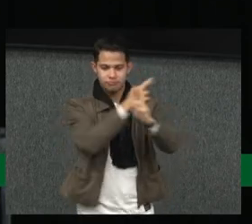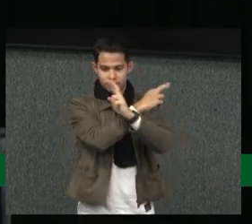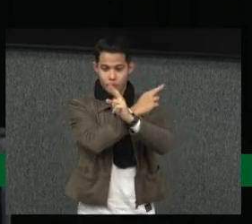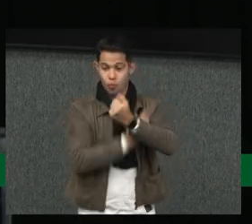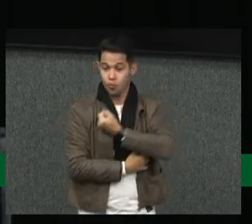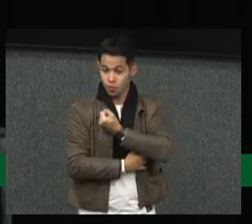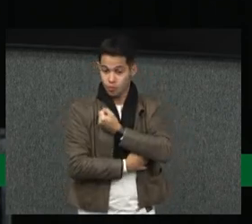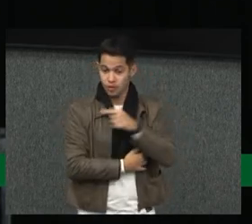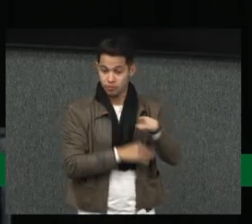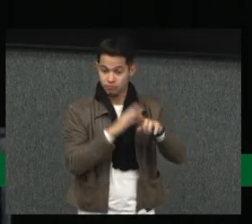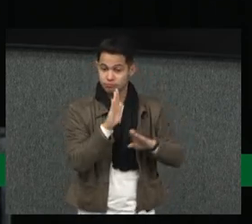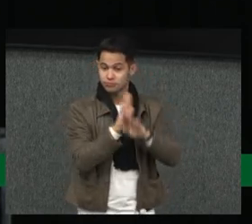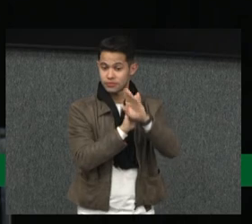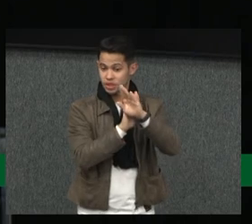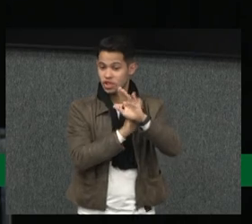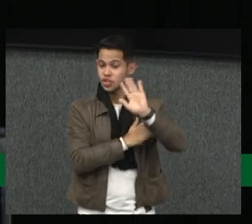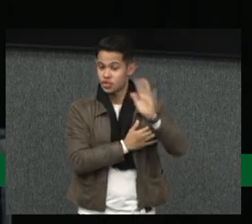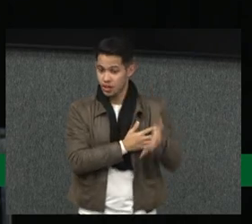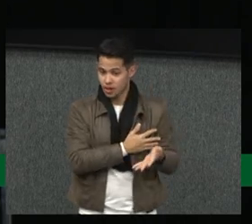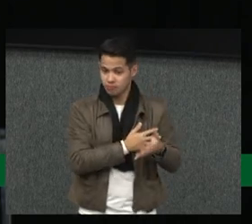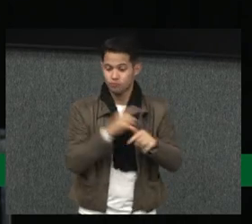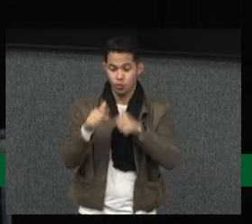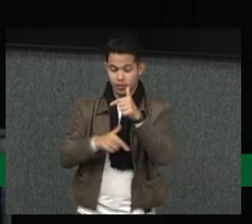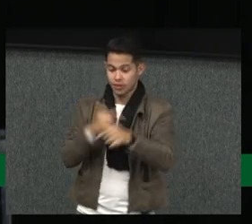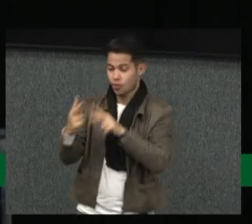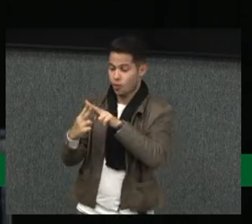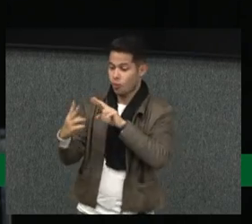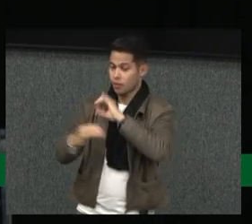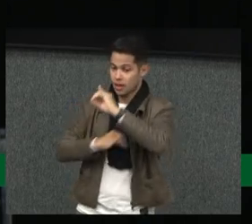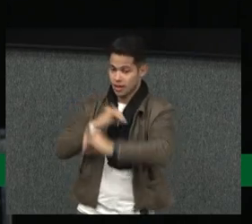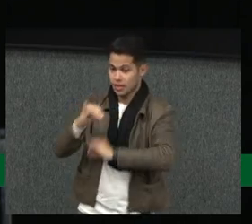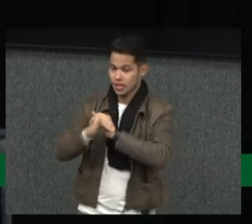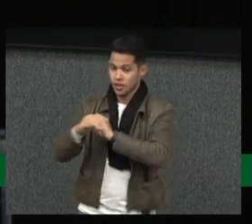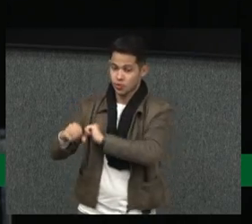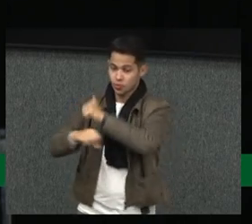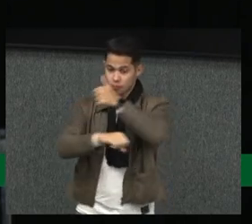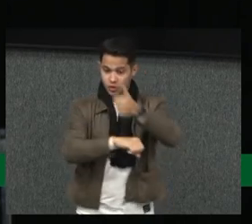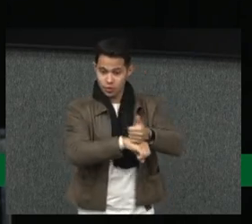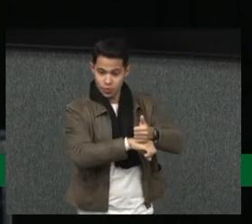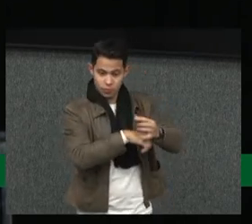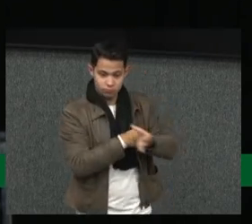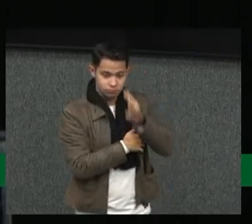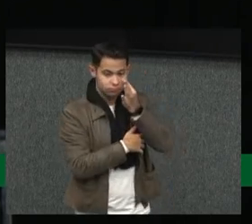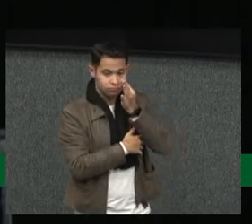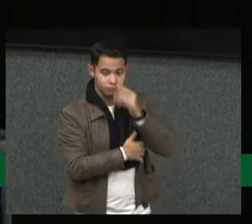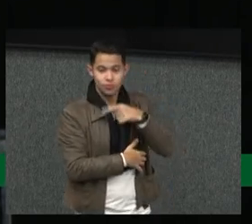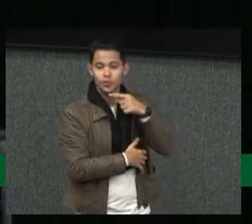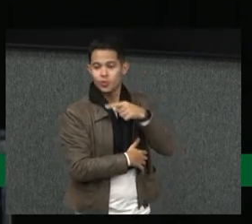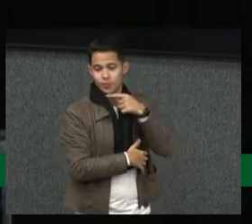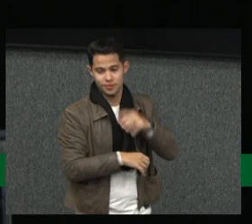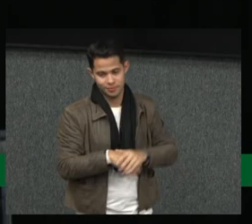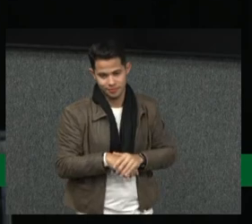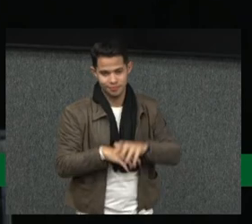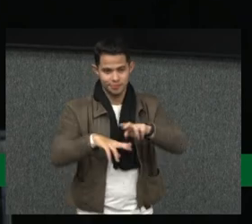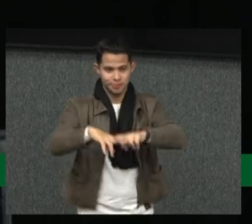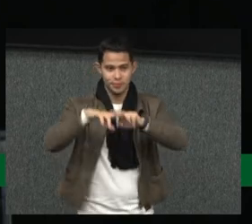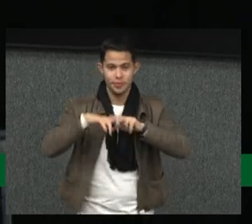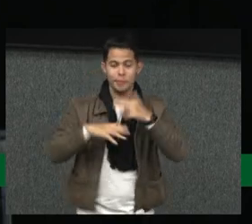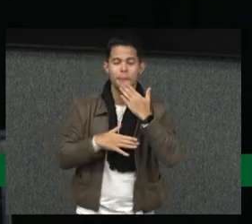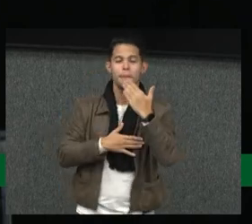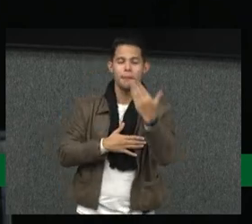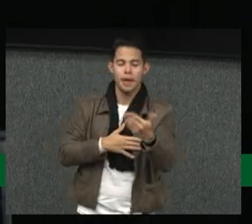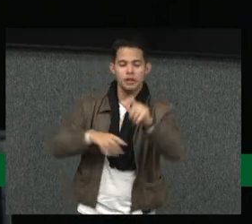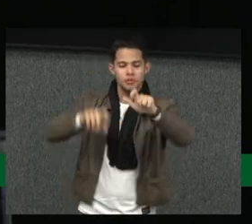são relevantes, ainda o serviço online não substitui o serviço presencial que está acontecendo e a gente pede para que cada um de vocês